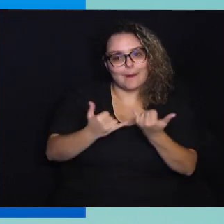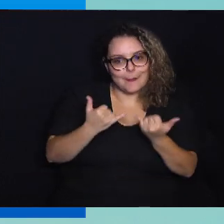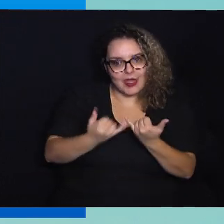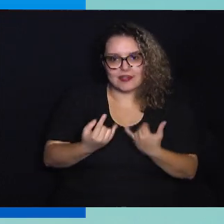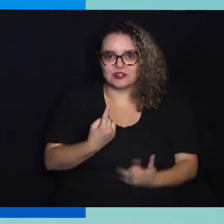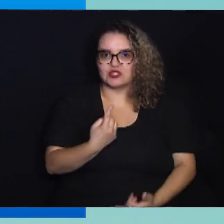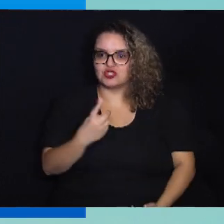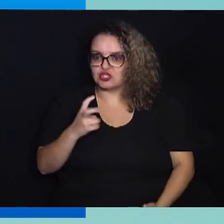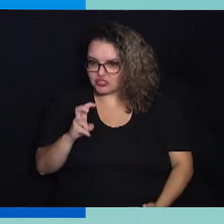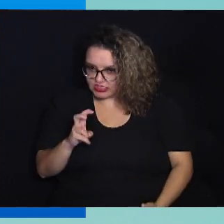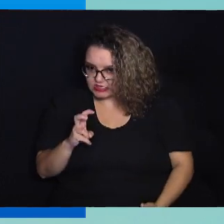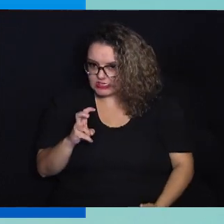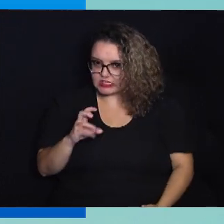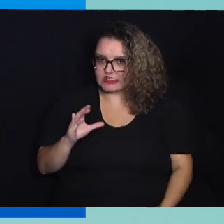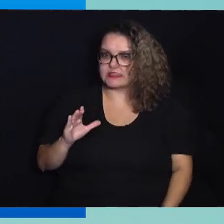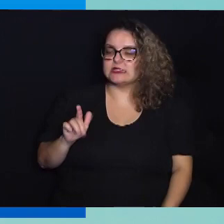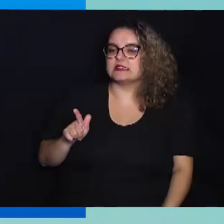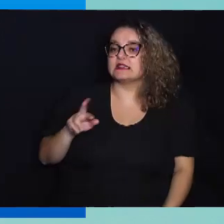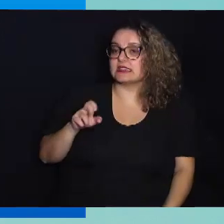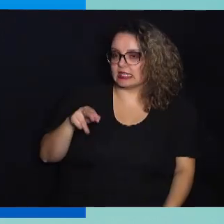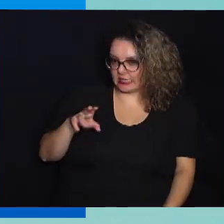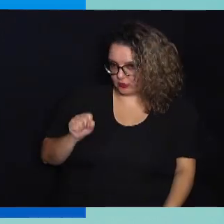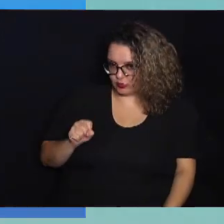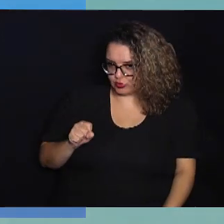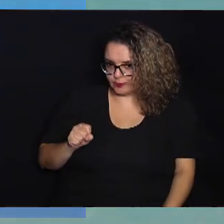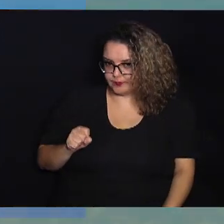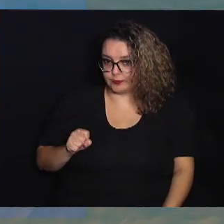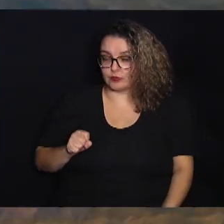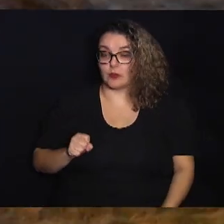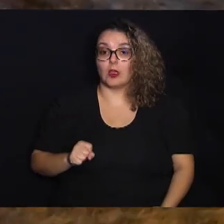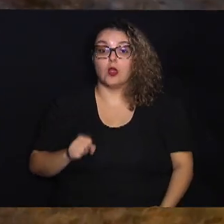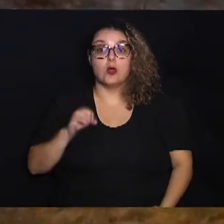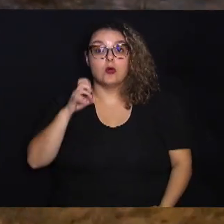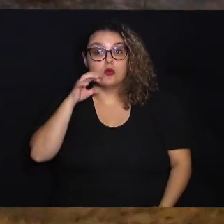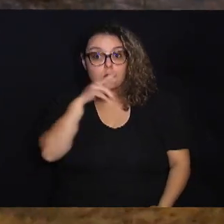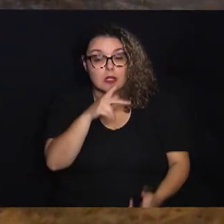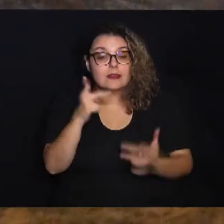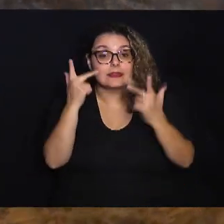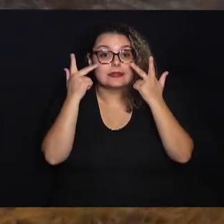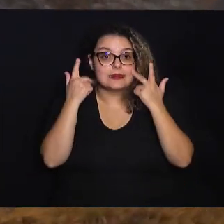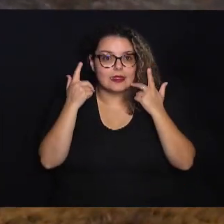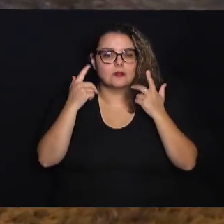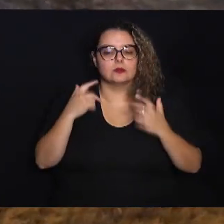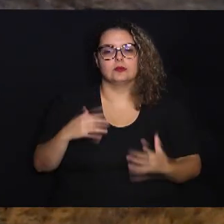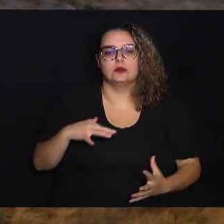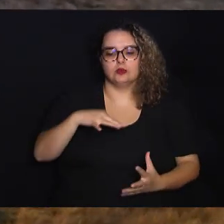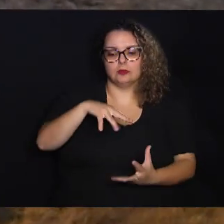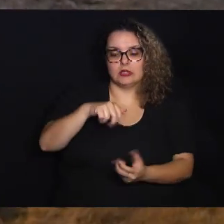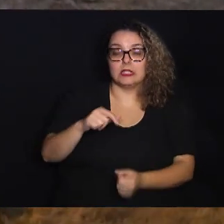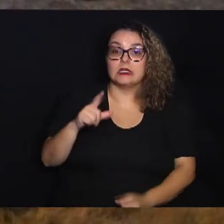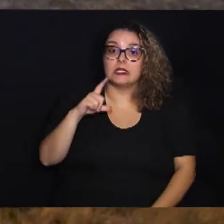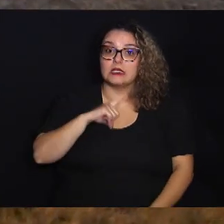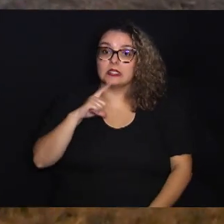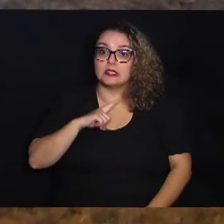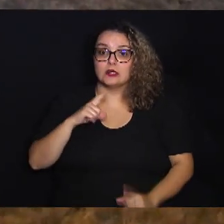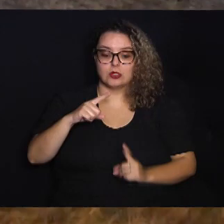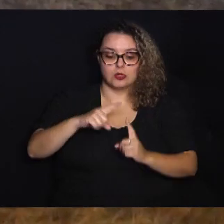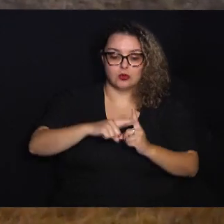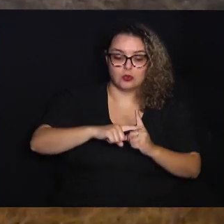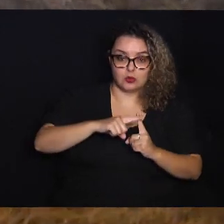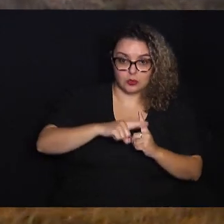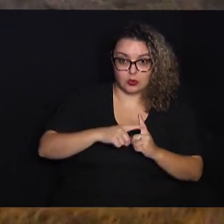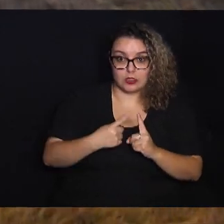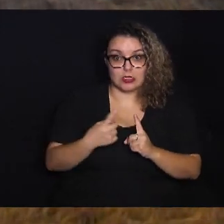temos essa temperatura média de 15 graus. O aquecimento natural do planeta faz com que nós tenhamos